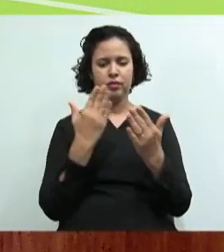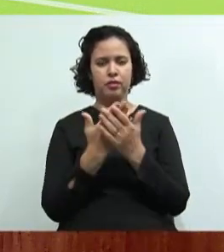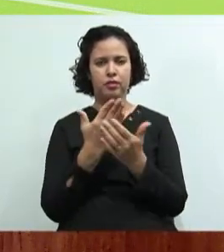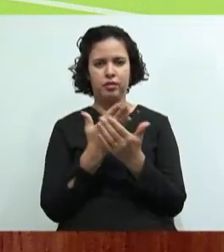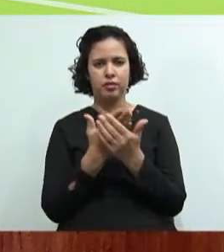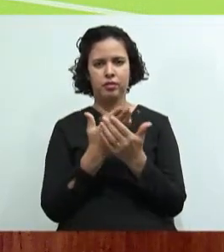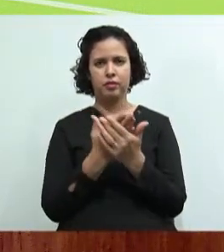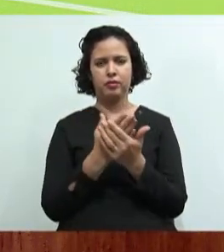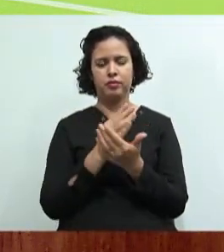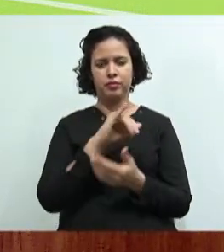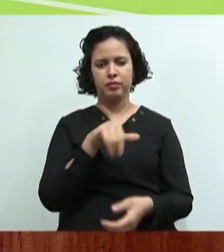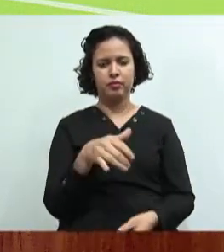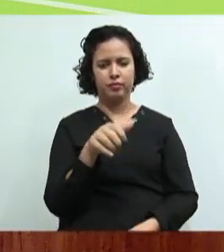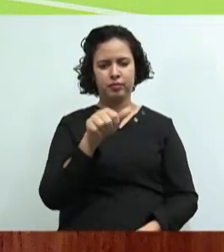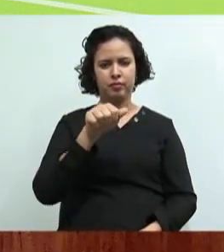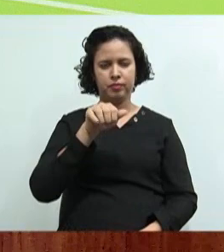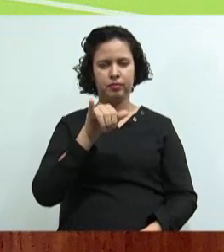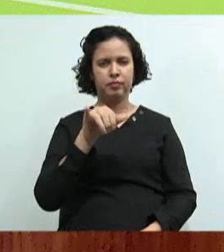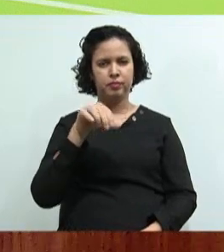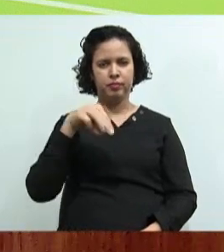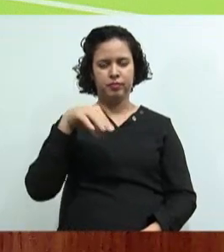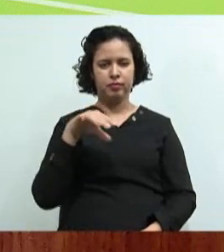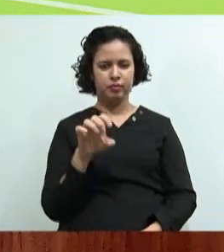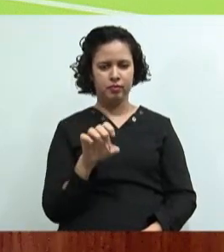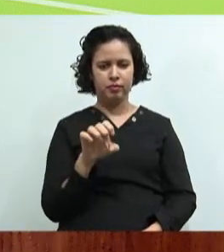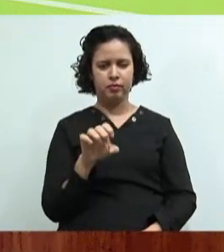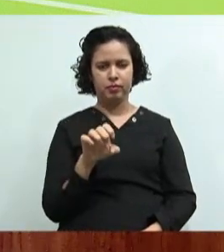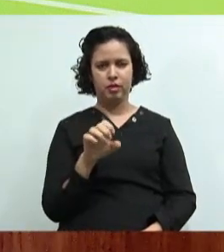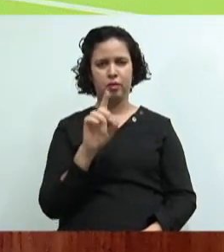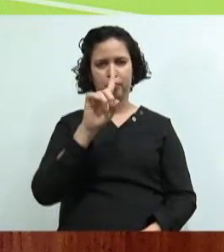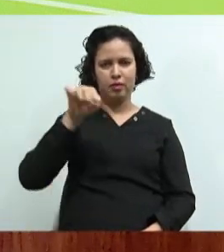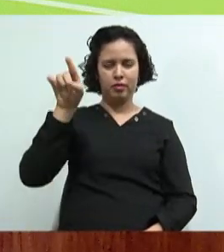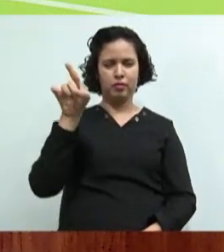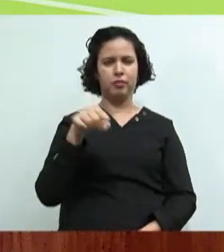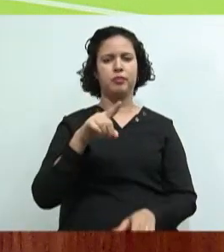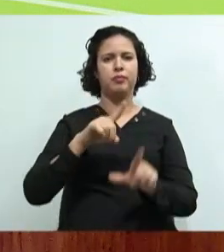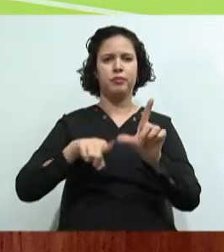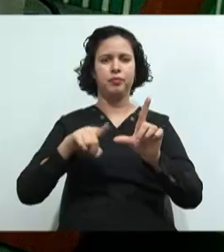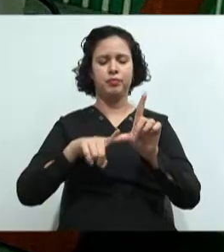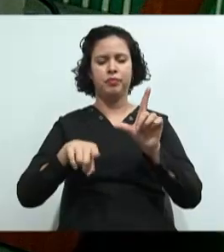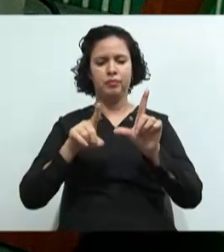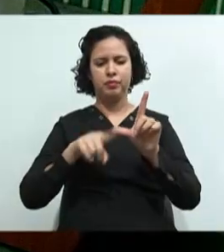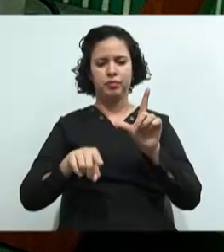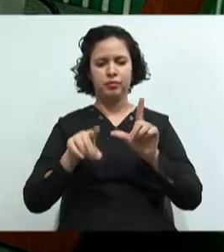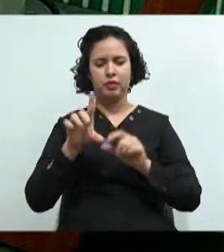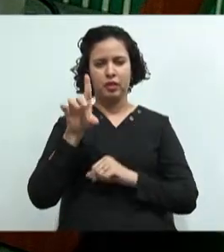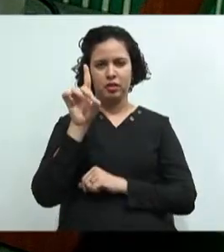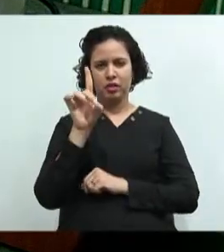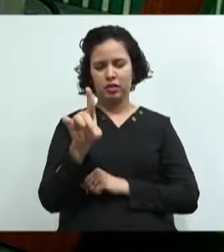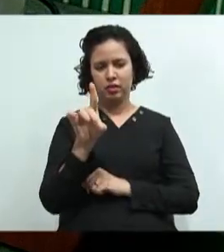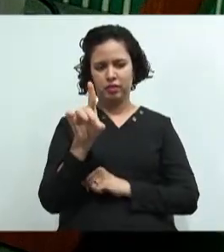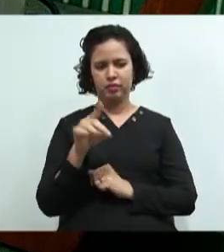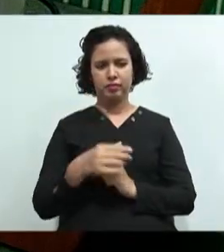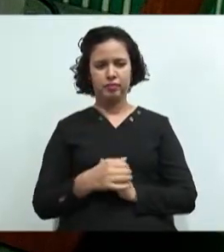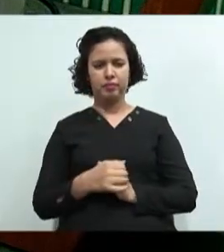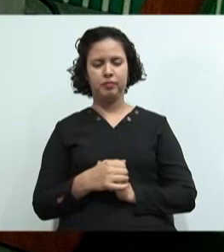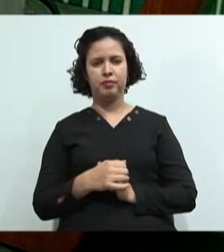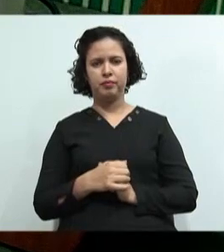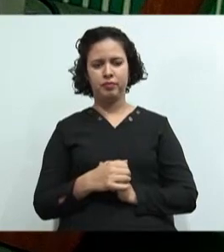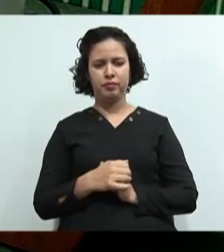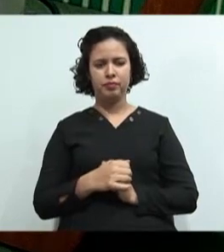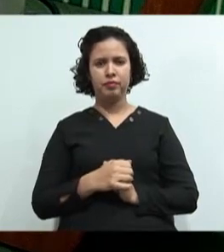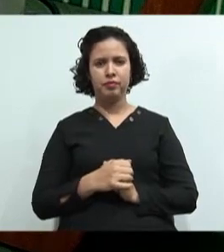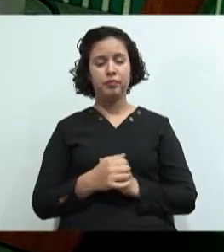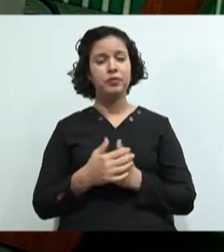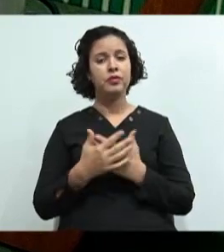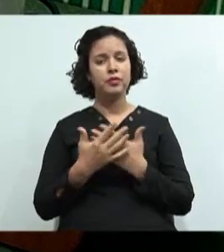Alencar, que marcou a letra B, professor. Letra B, então a aluna aí, Nathalie, né? O Nathalie, como o